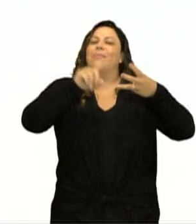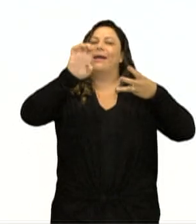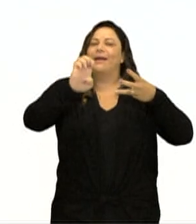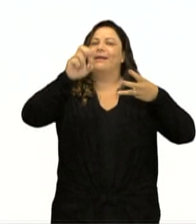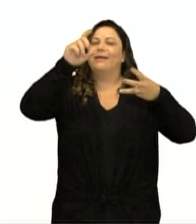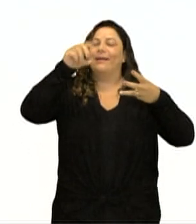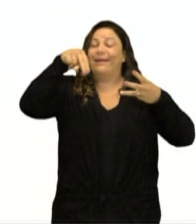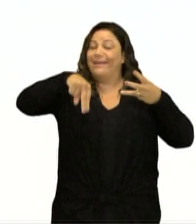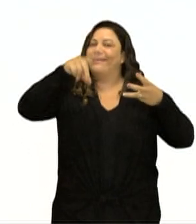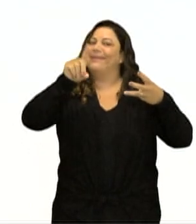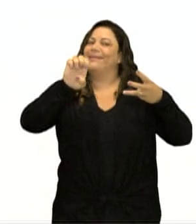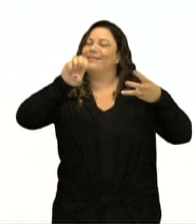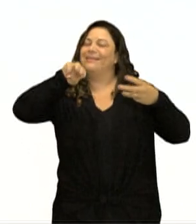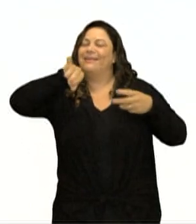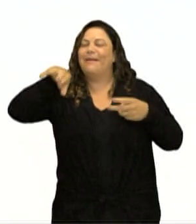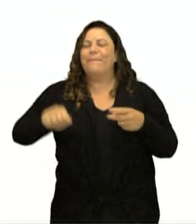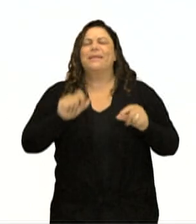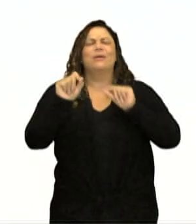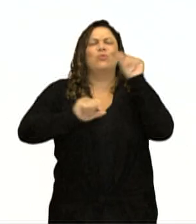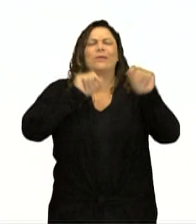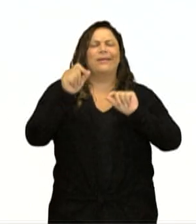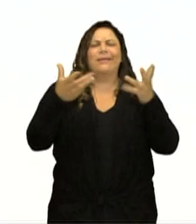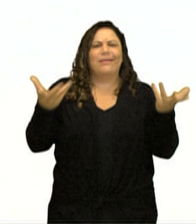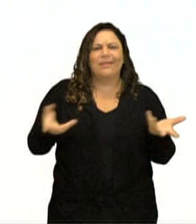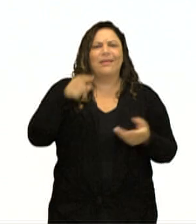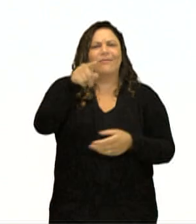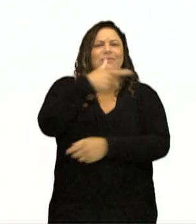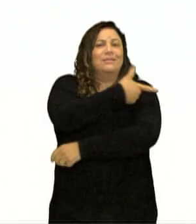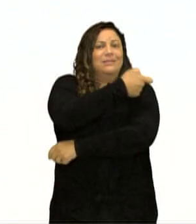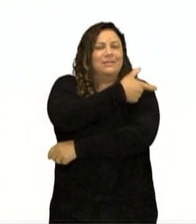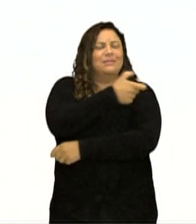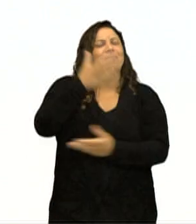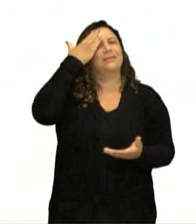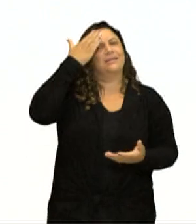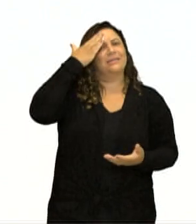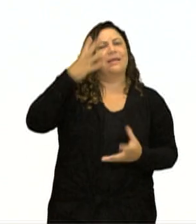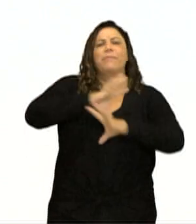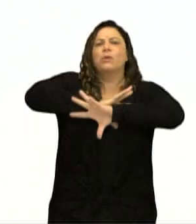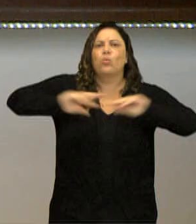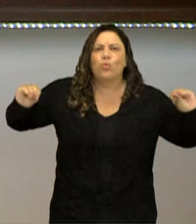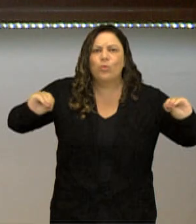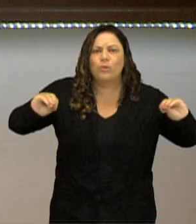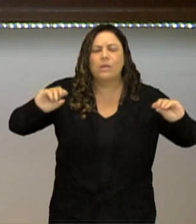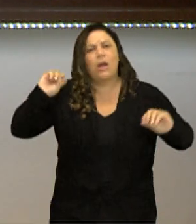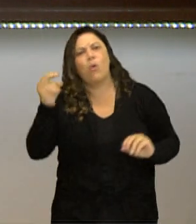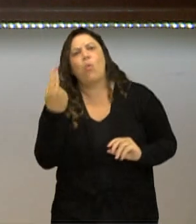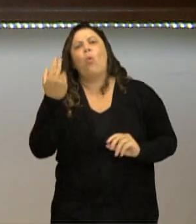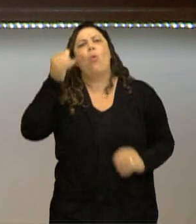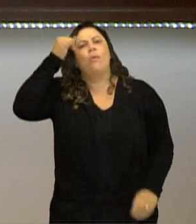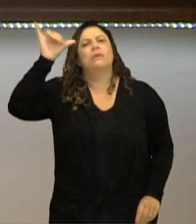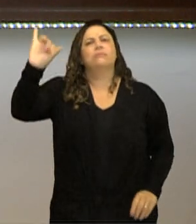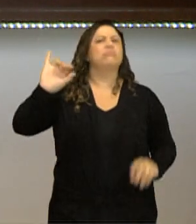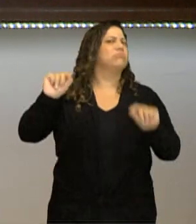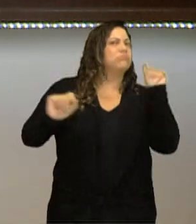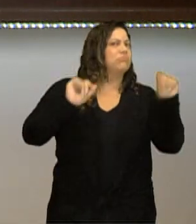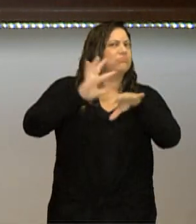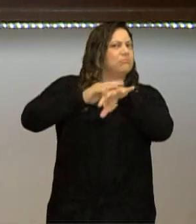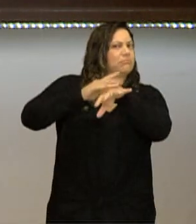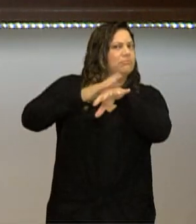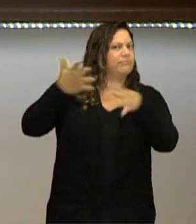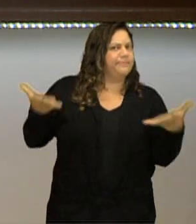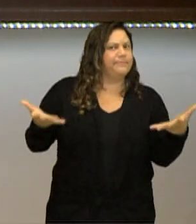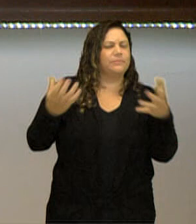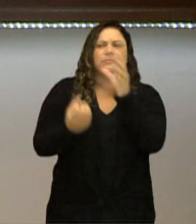doenças? Gente, assim, a história do surgimento da vacina, sim, ela fez uma diferença enorme, né, para a humanidade. Quando